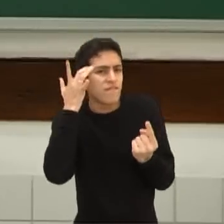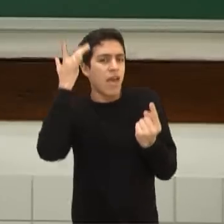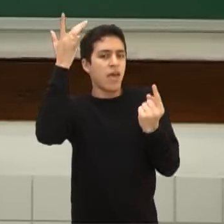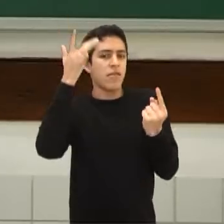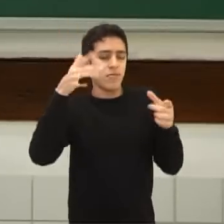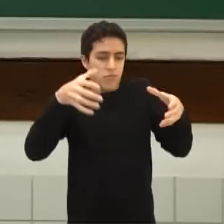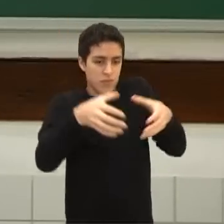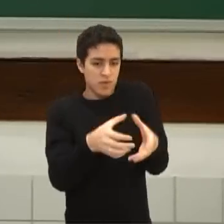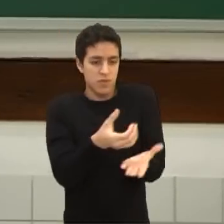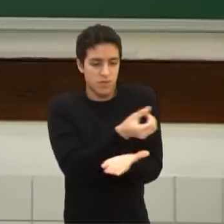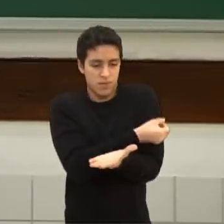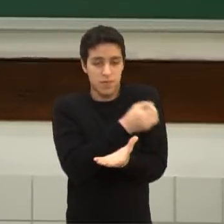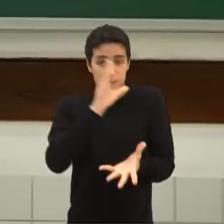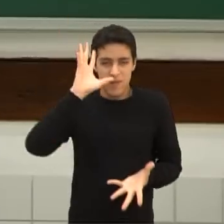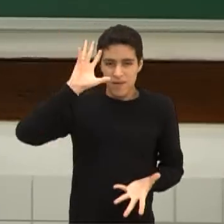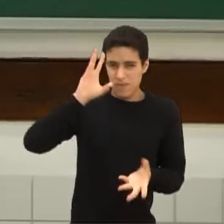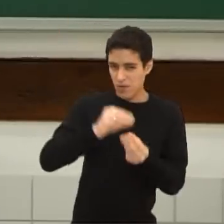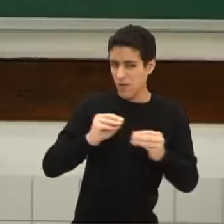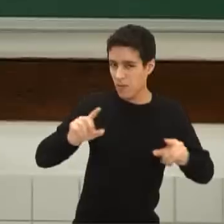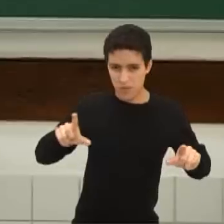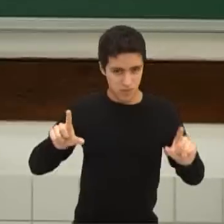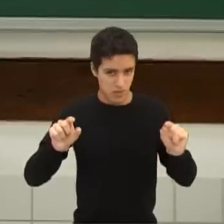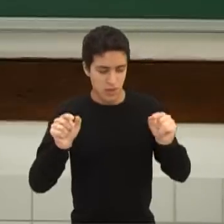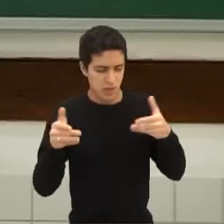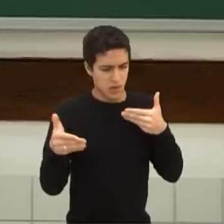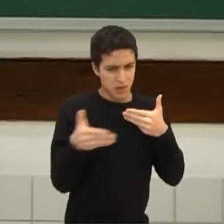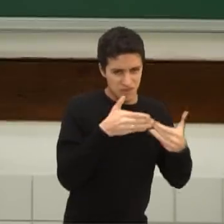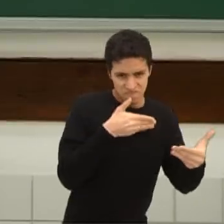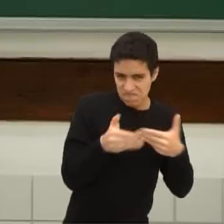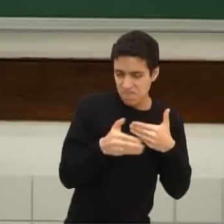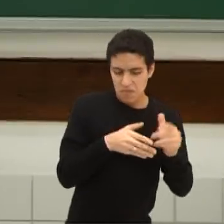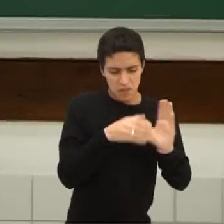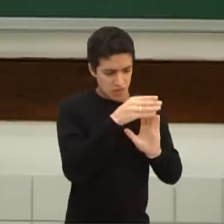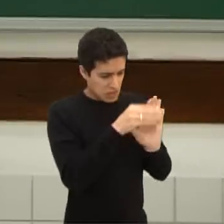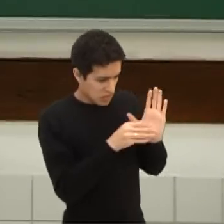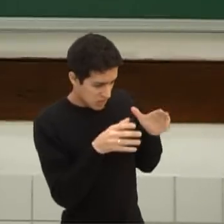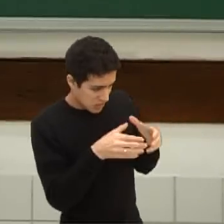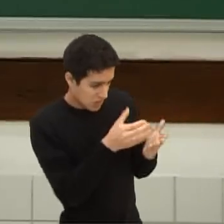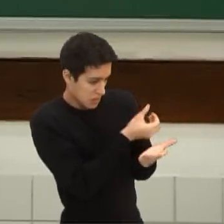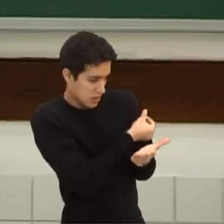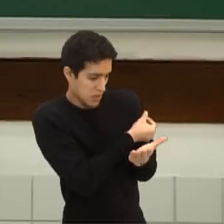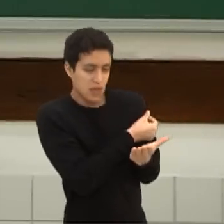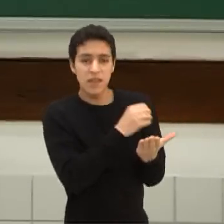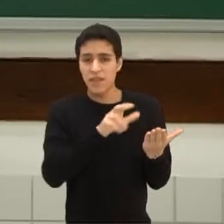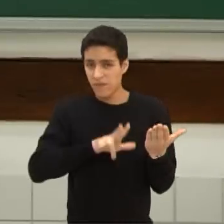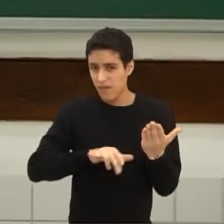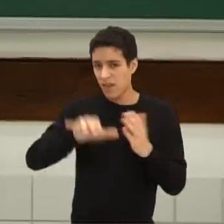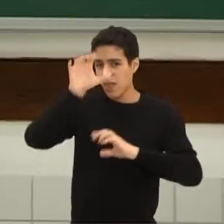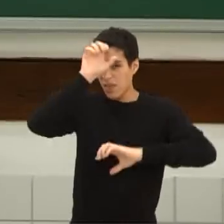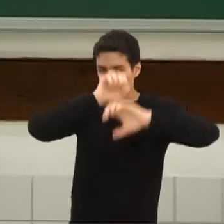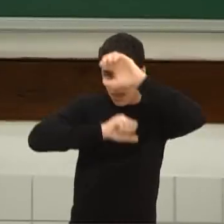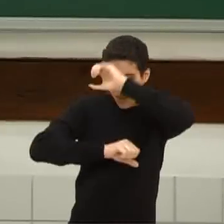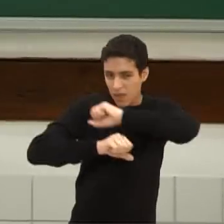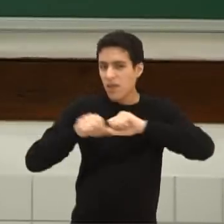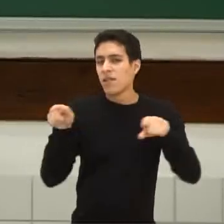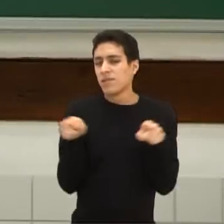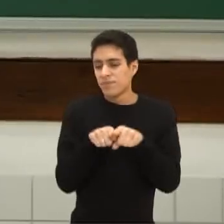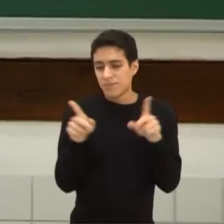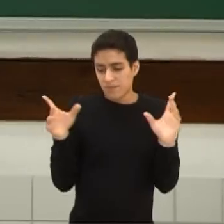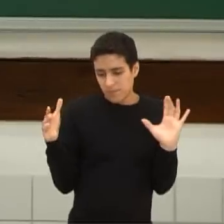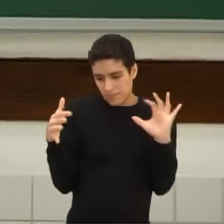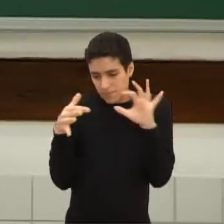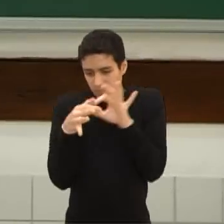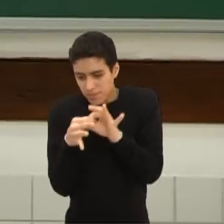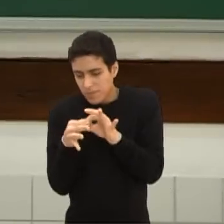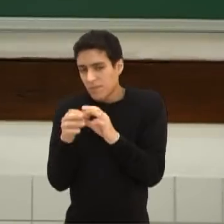entenderem o quê? Que não importa se é um conteúdo do 6º, você vai estar aprendendo e trabalhando com